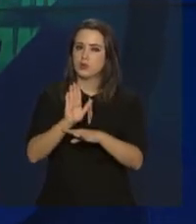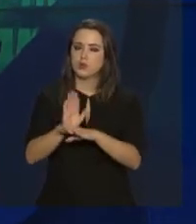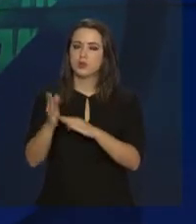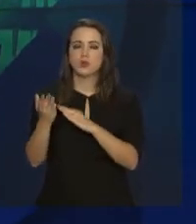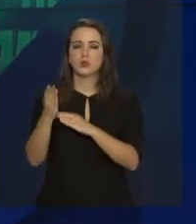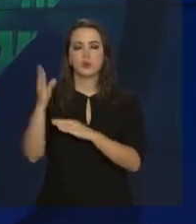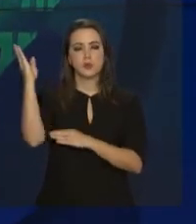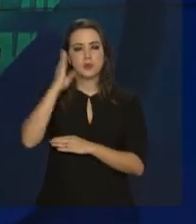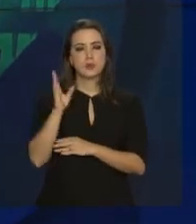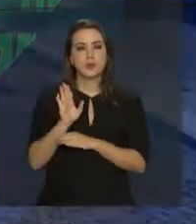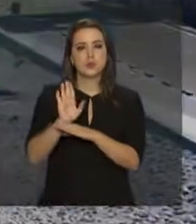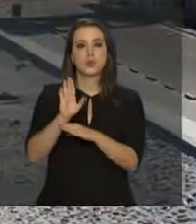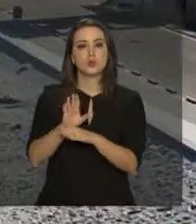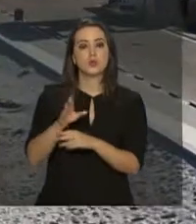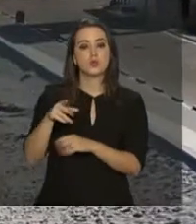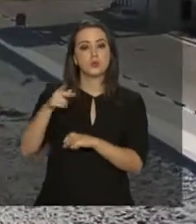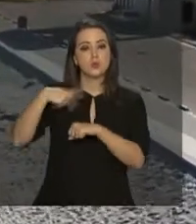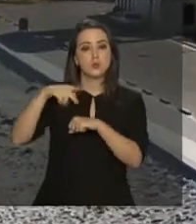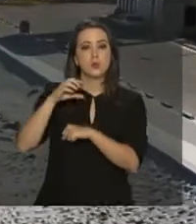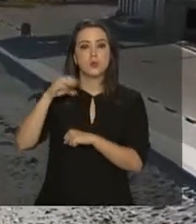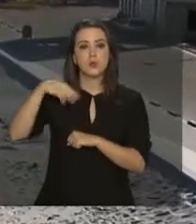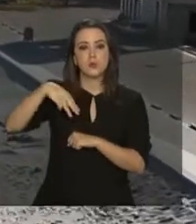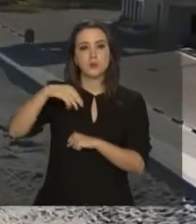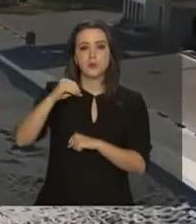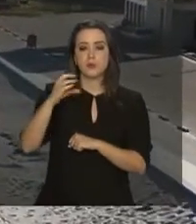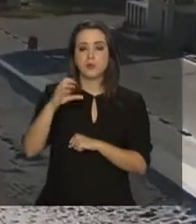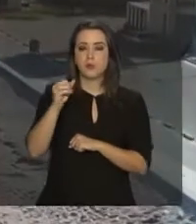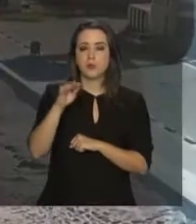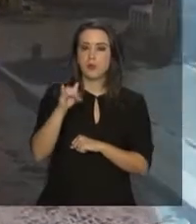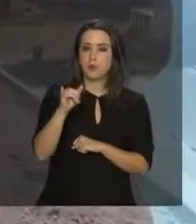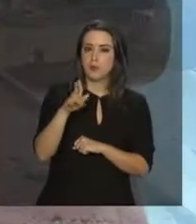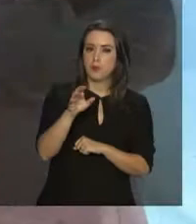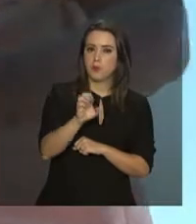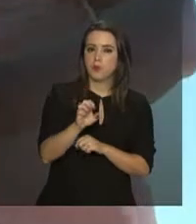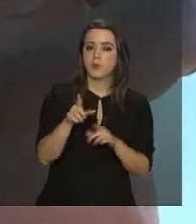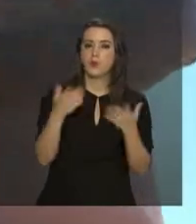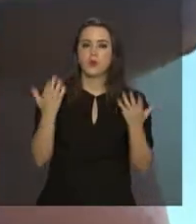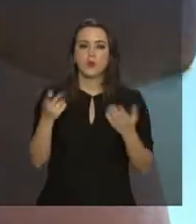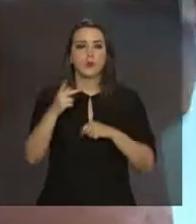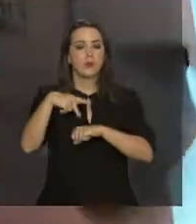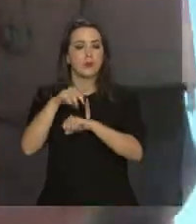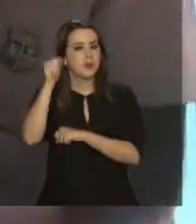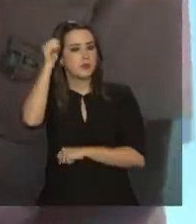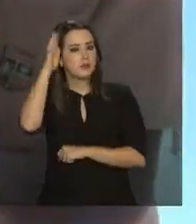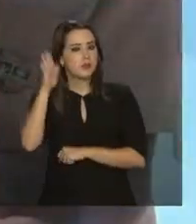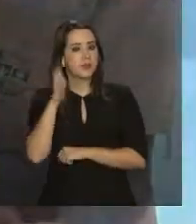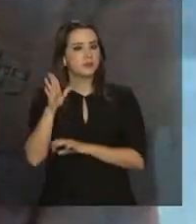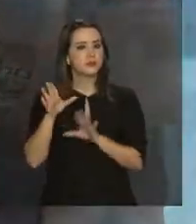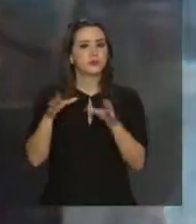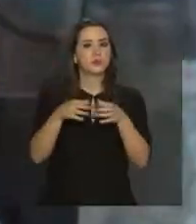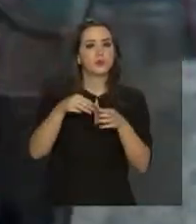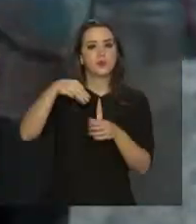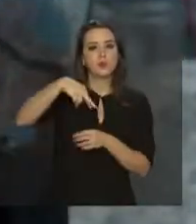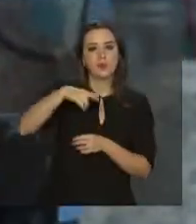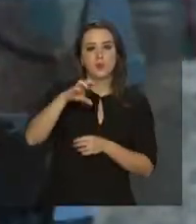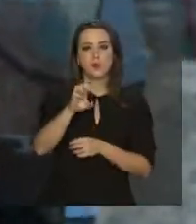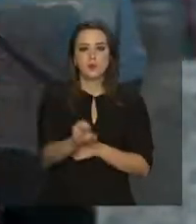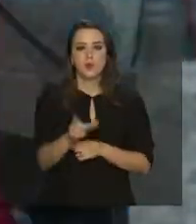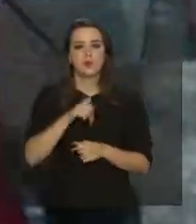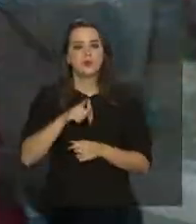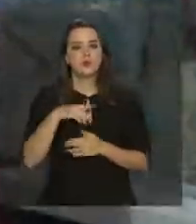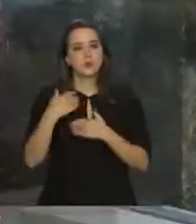brasil com moçambique no país africano a agência brasileira de cooperação que é vinculado ao ministério de relações exteriores